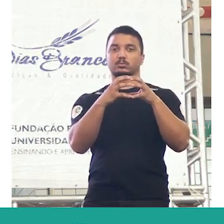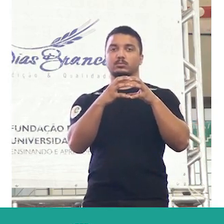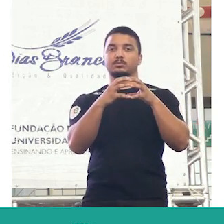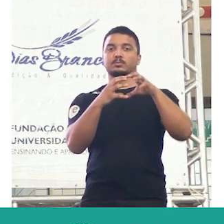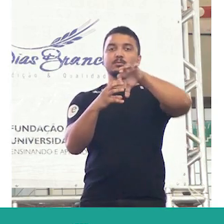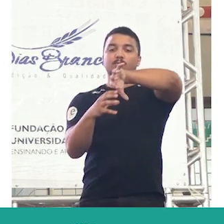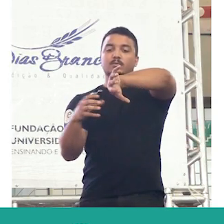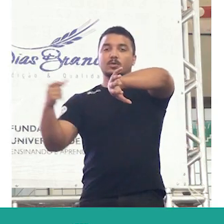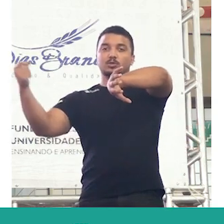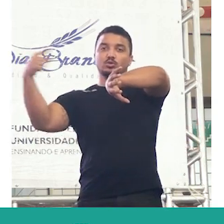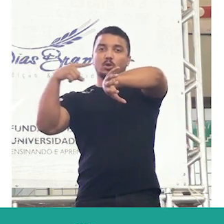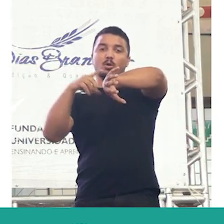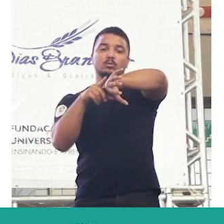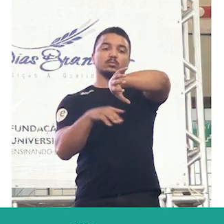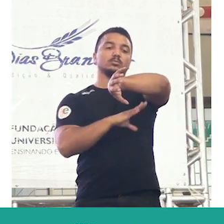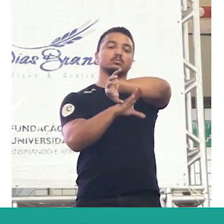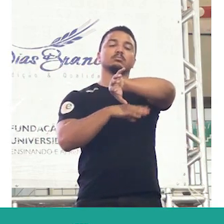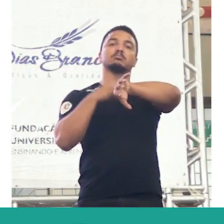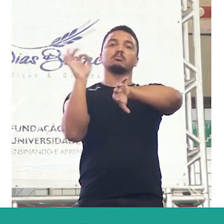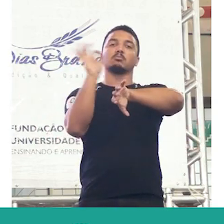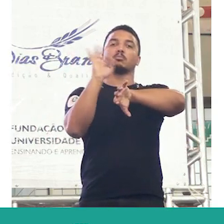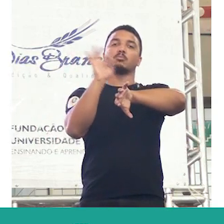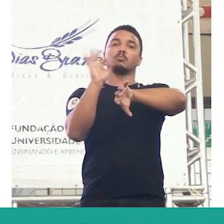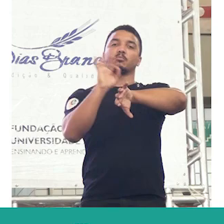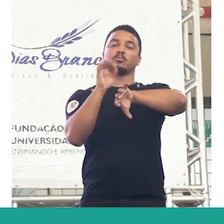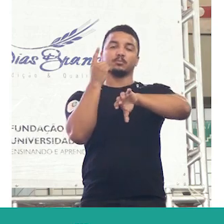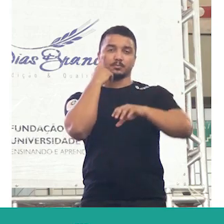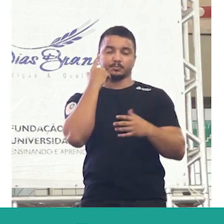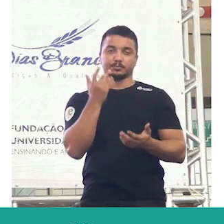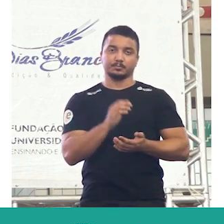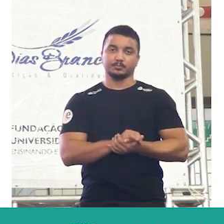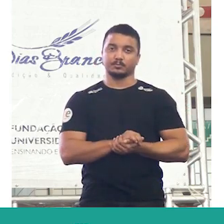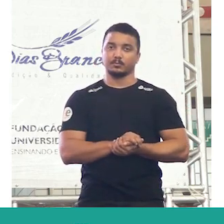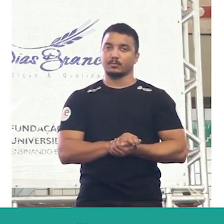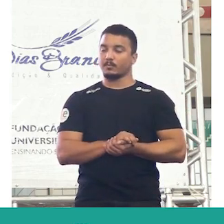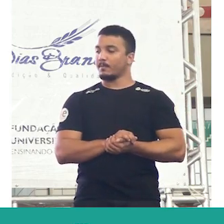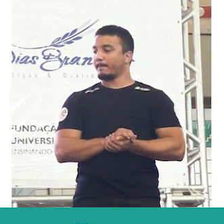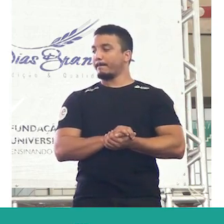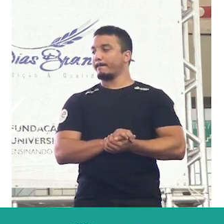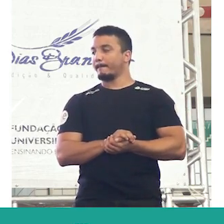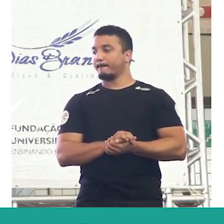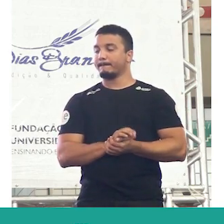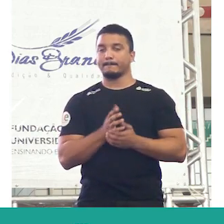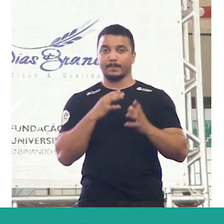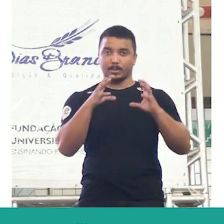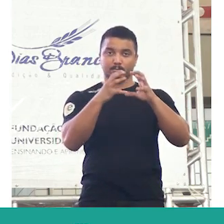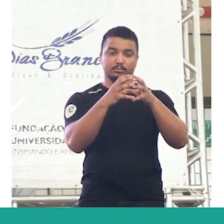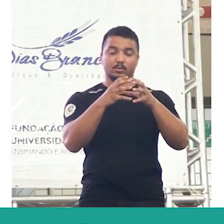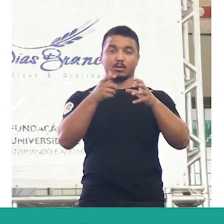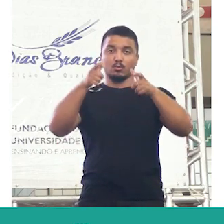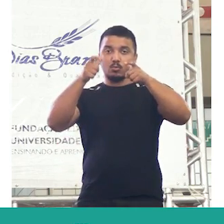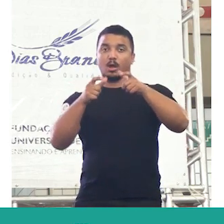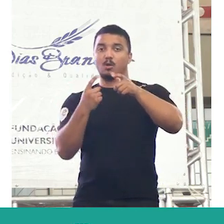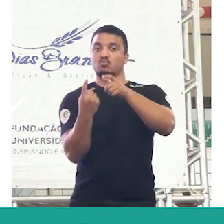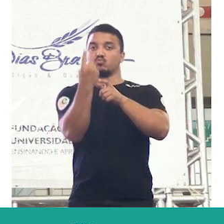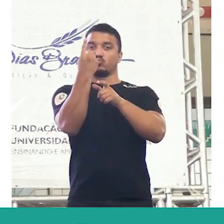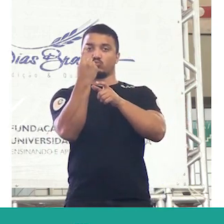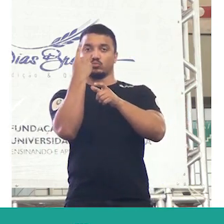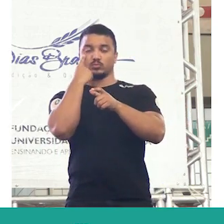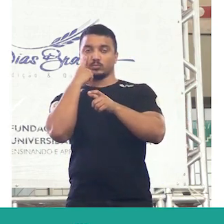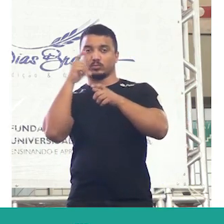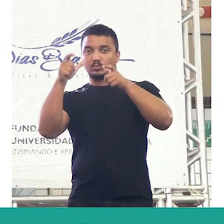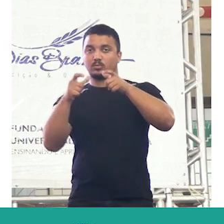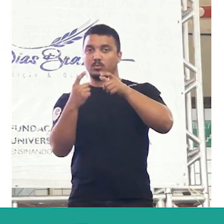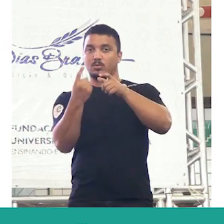pessoal, que não está iluminada pelo sol. Entenderam? Foi claro? Vocês estão vendo a posição 1? Estão vendo a posição